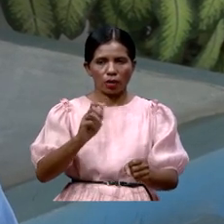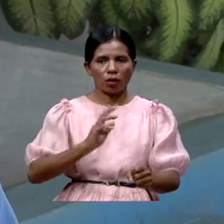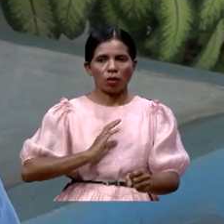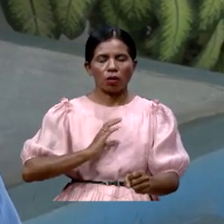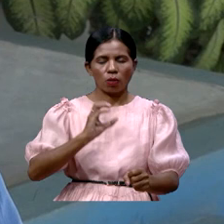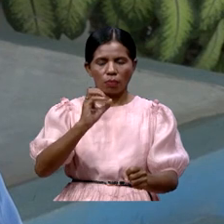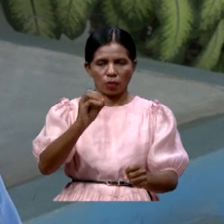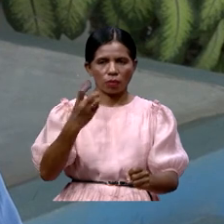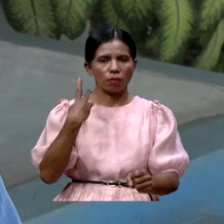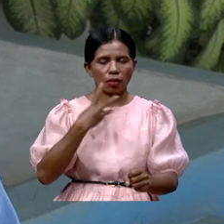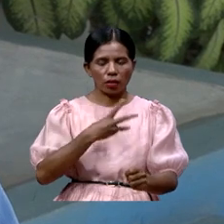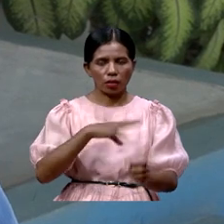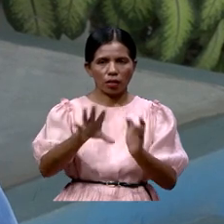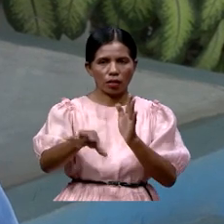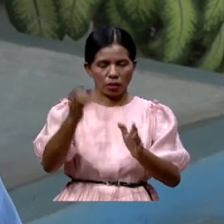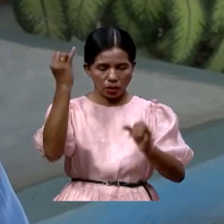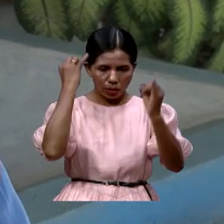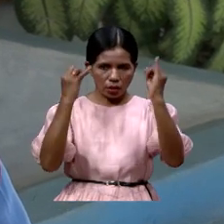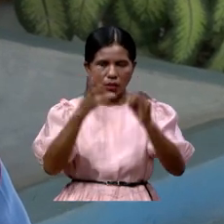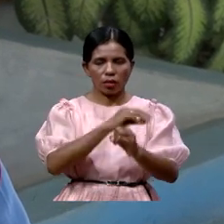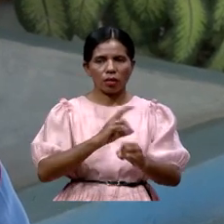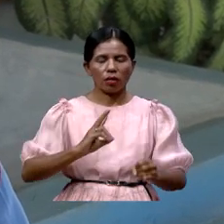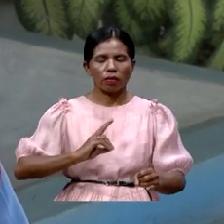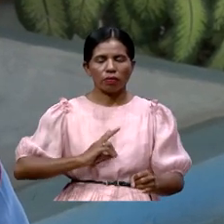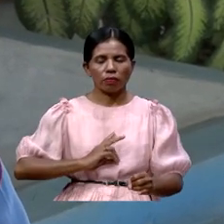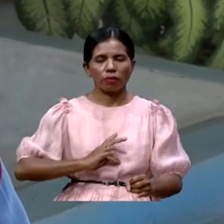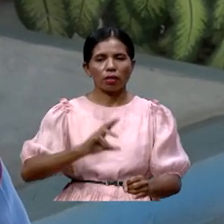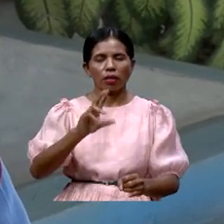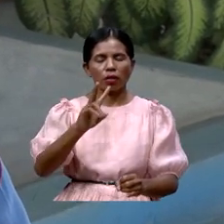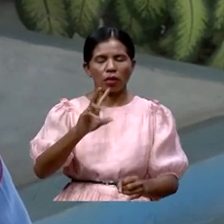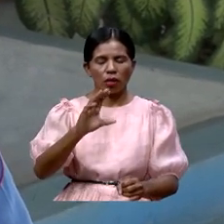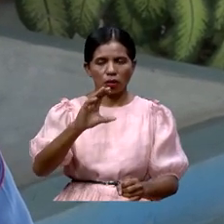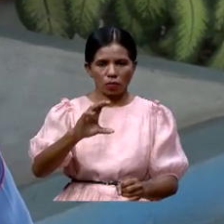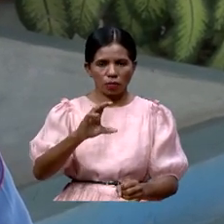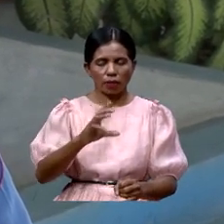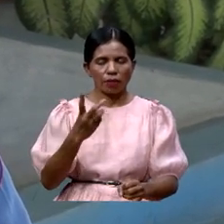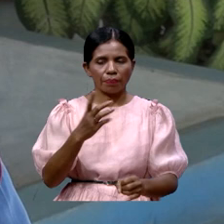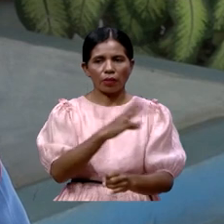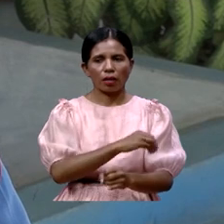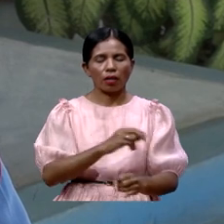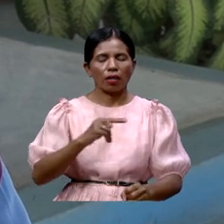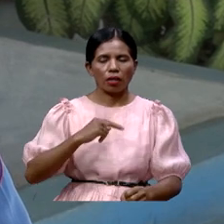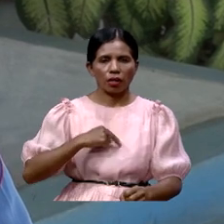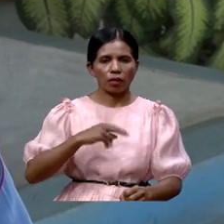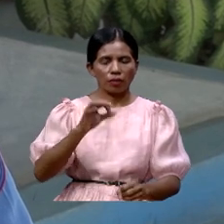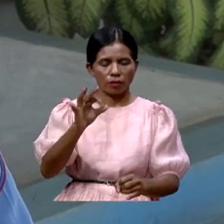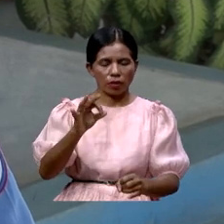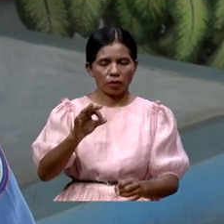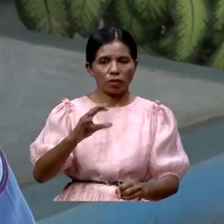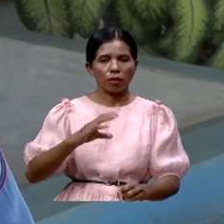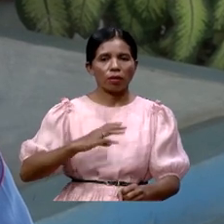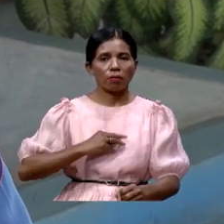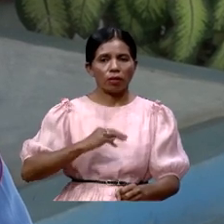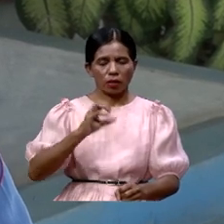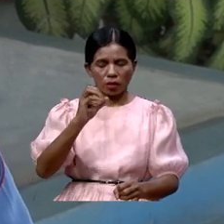identificou na. I depois may pala squad Veracruz ninian, may pala na Infeto, Hometinaru, Cristo Rey,